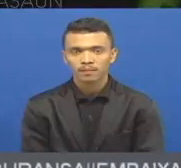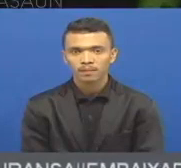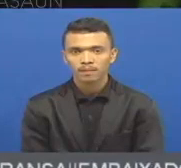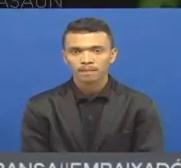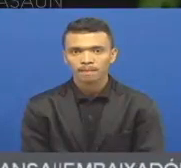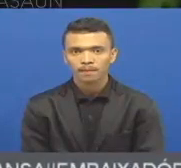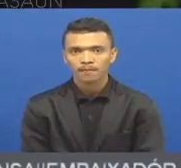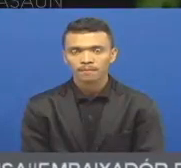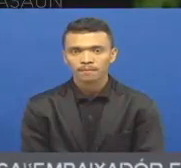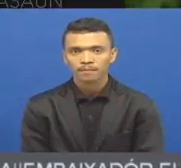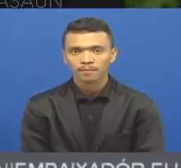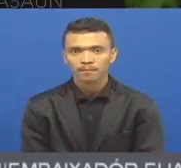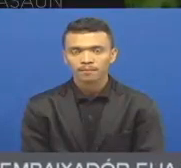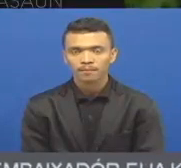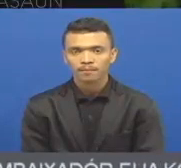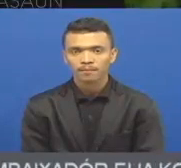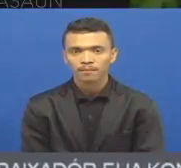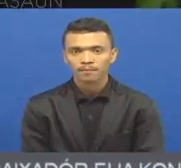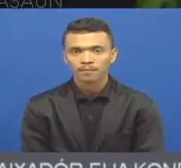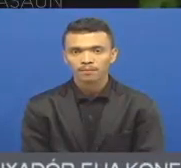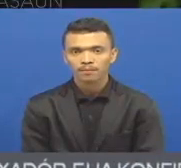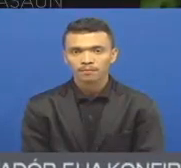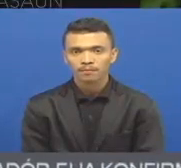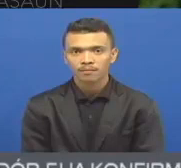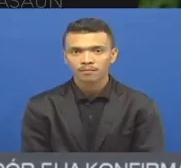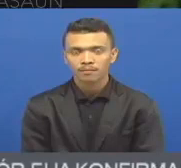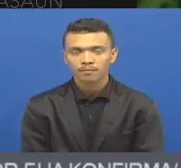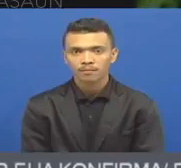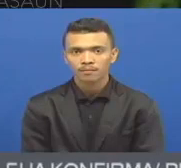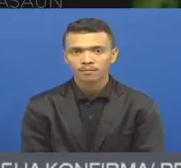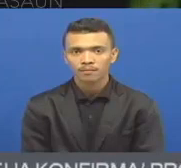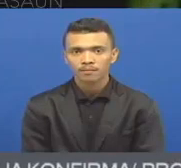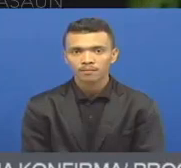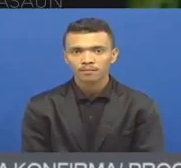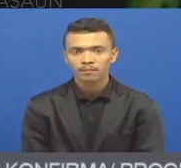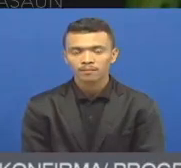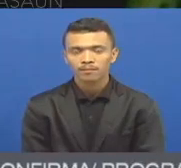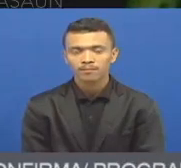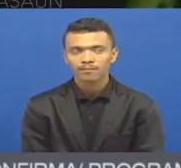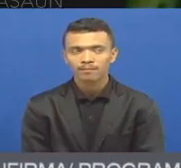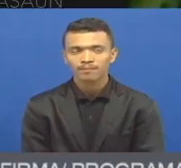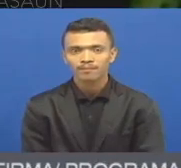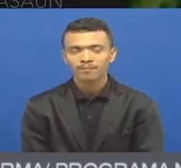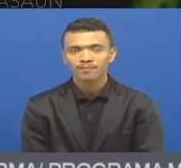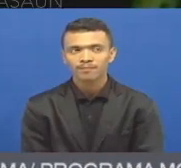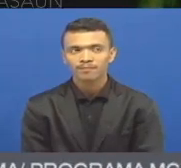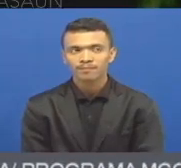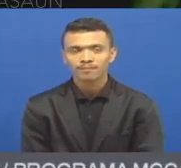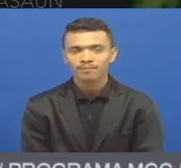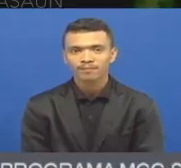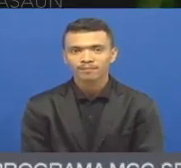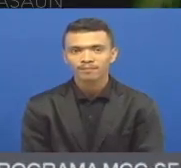cooperação, algumas delas já identificadas como prioritárias pelo Governo de Timor, como a